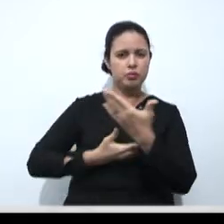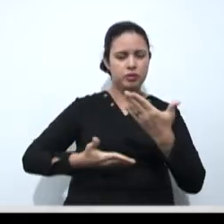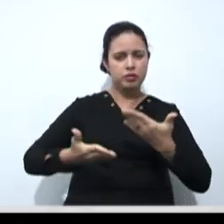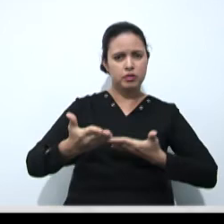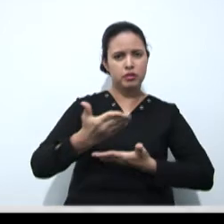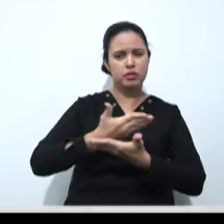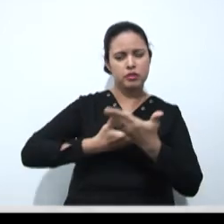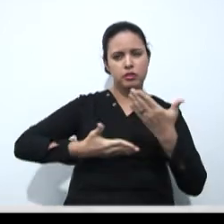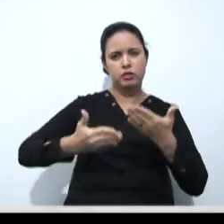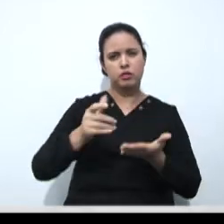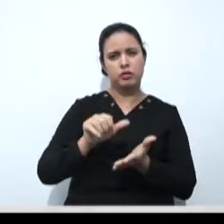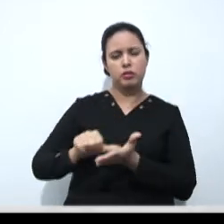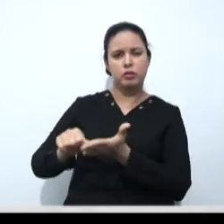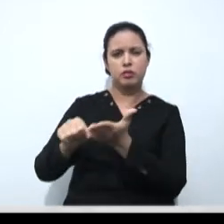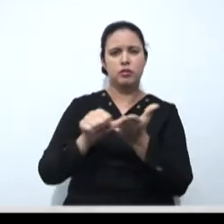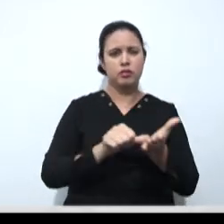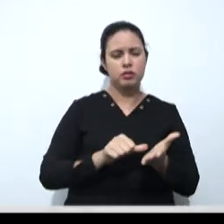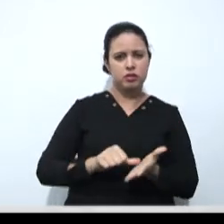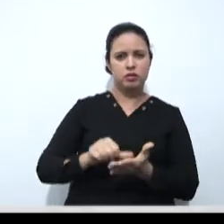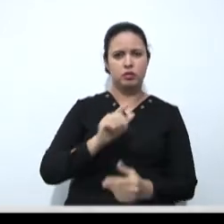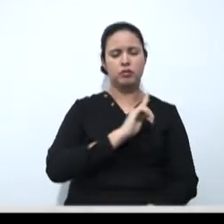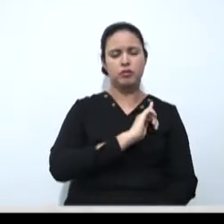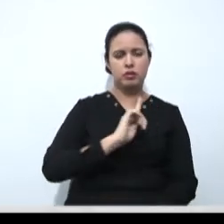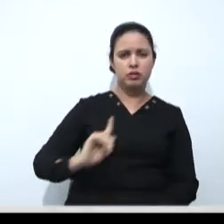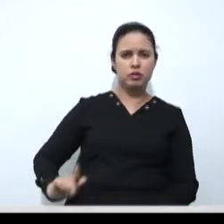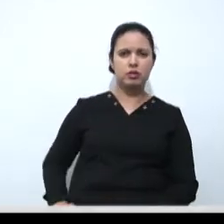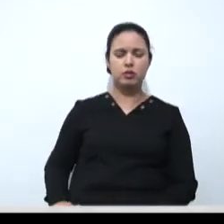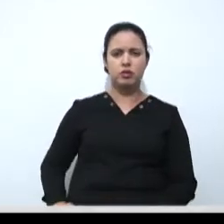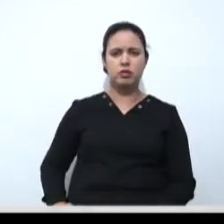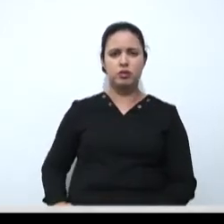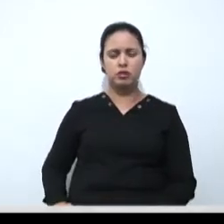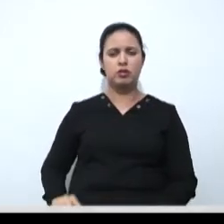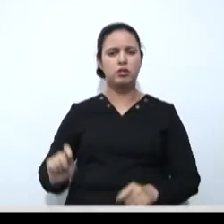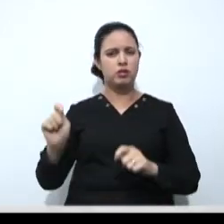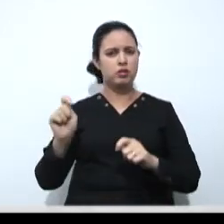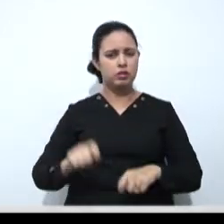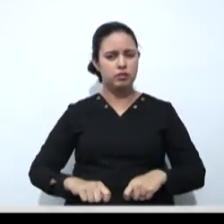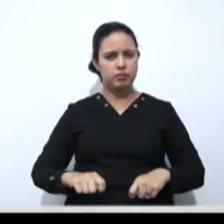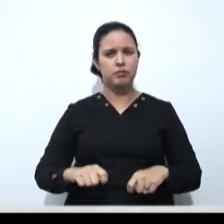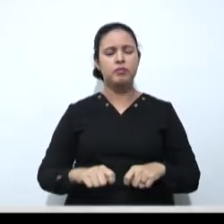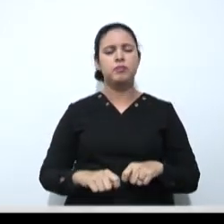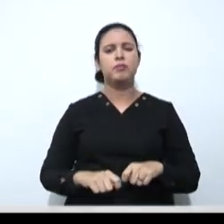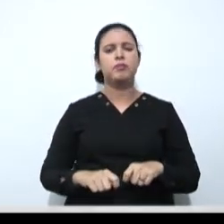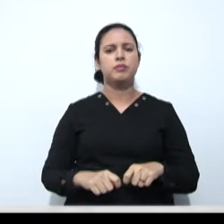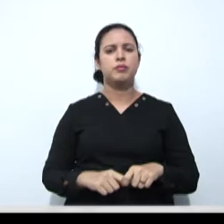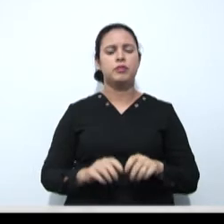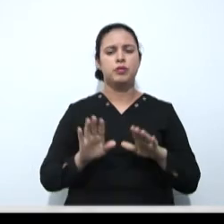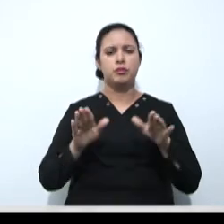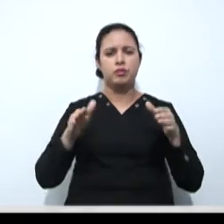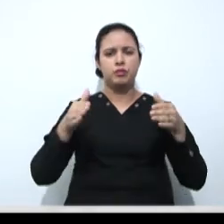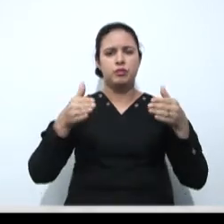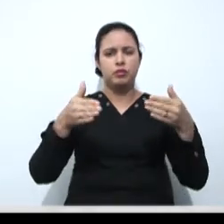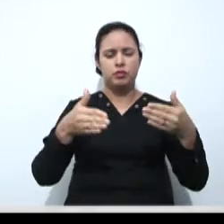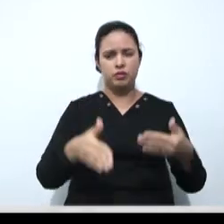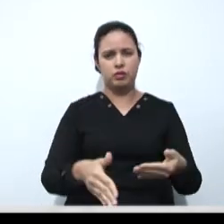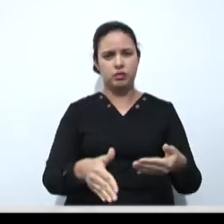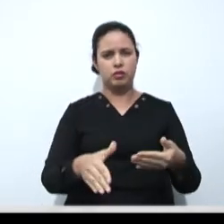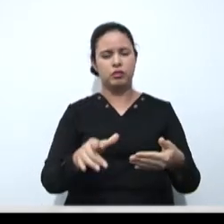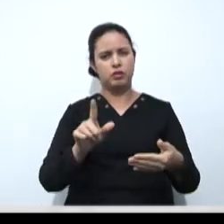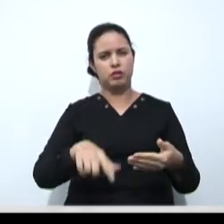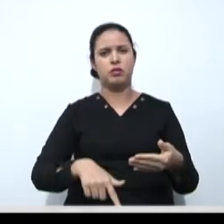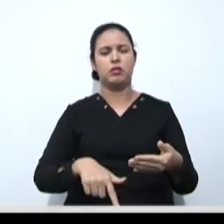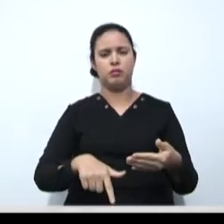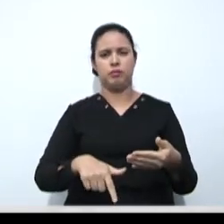compartilhamento, cooperação e governança entre esses empreendimentos que vão atuar nessa